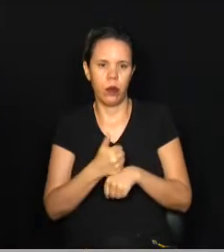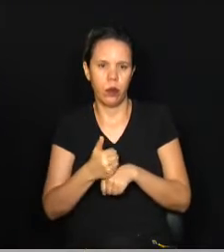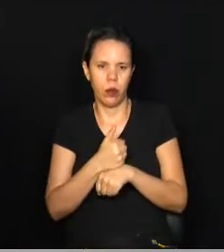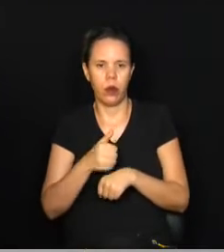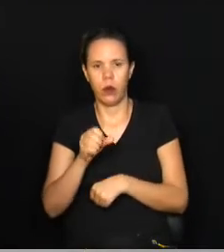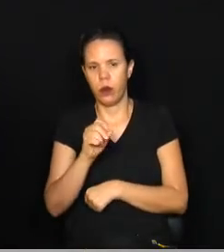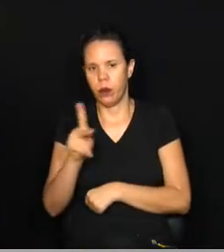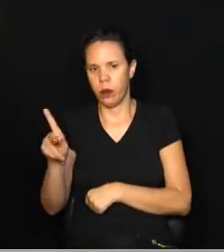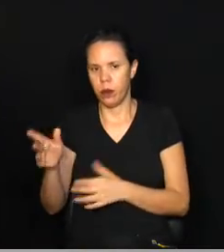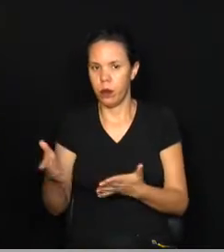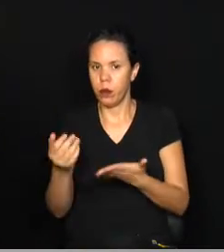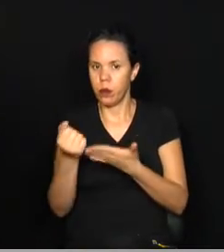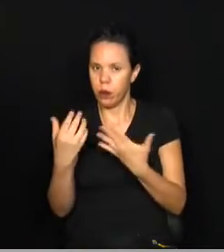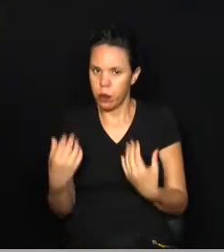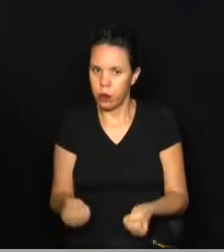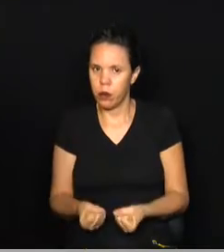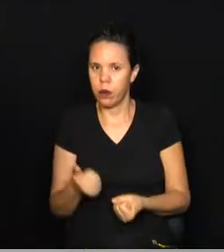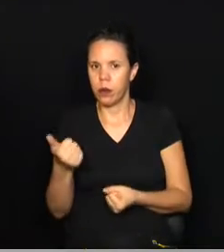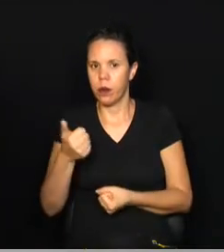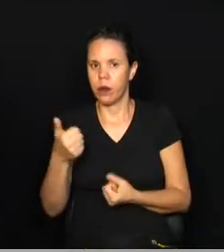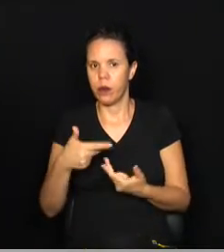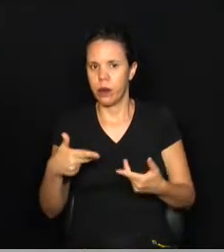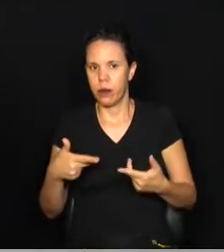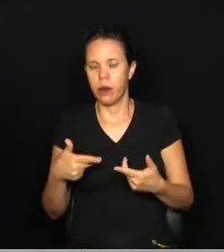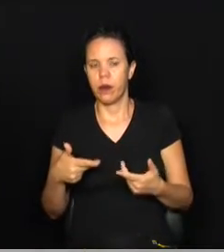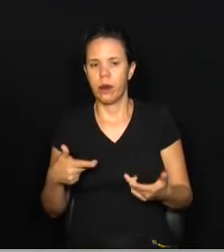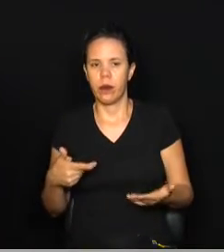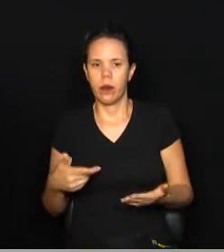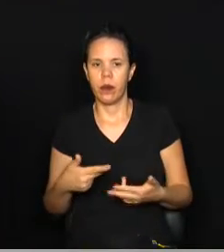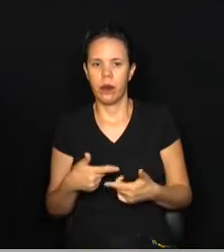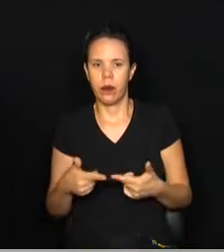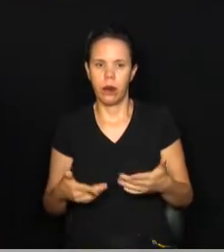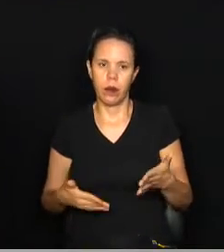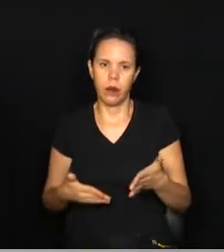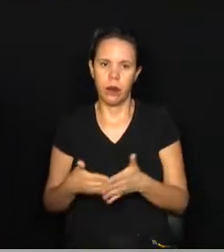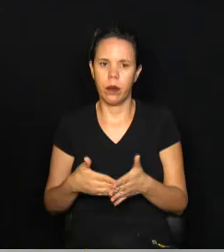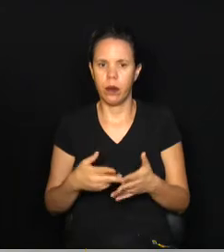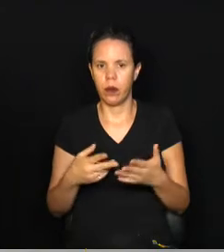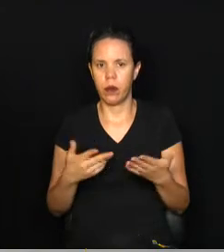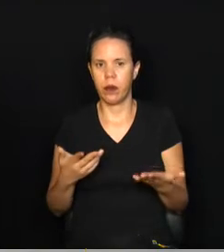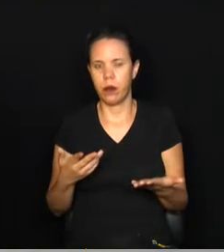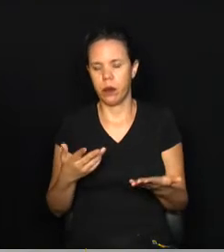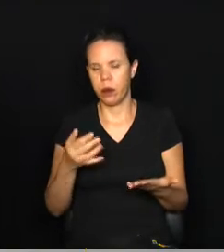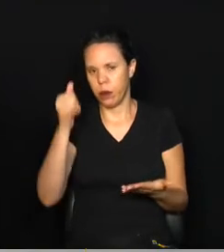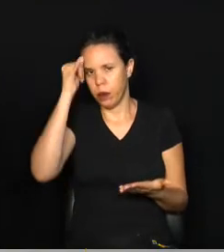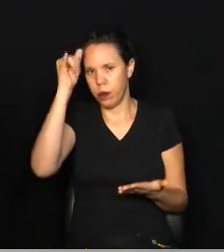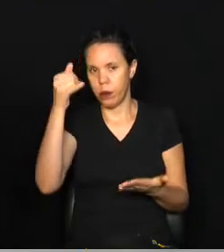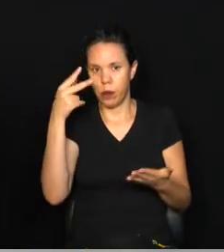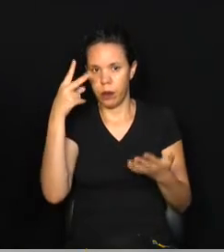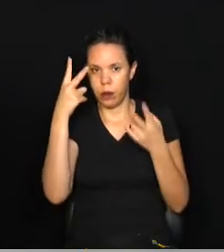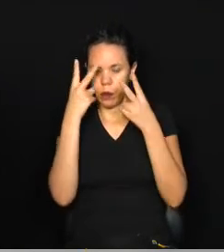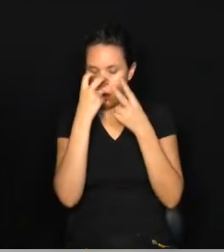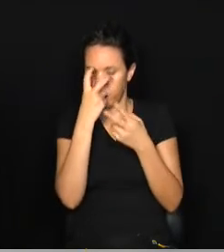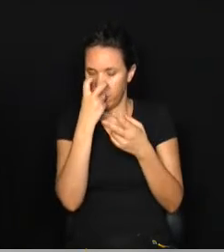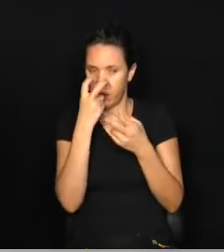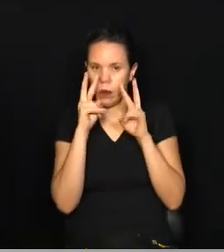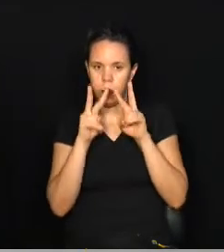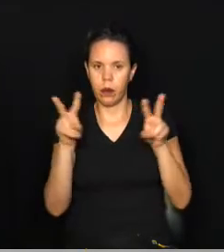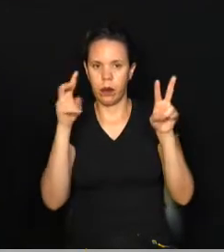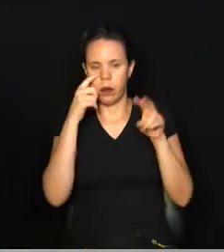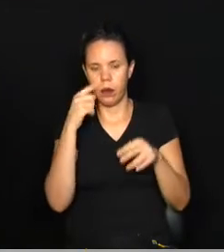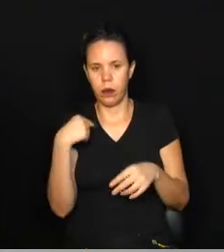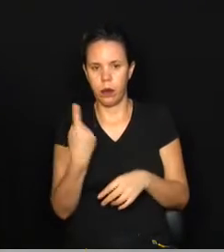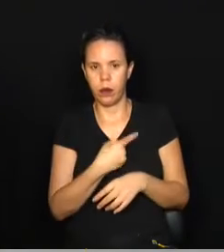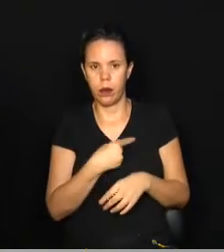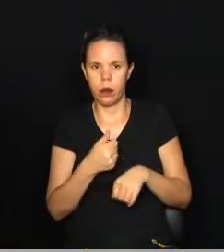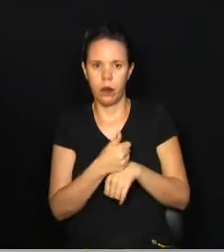optometria como a primeira barreira da cegueira visual. Então, se eles se unirem, estarem unidos